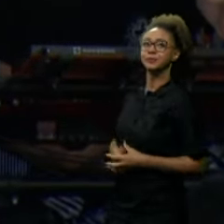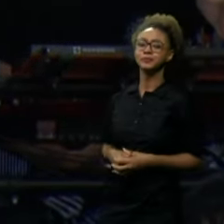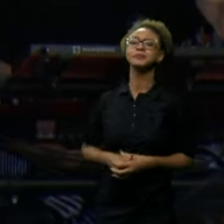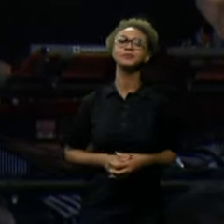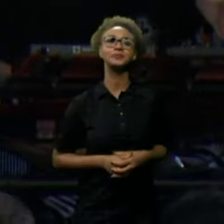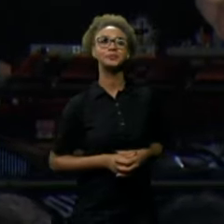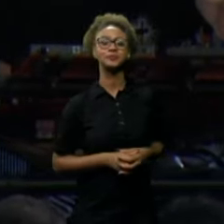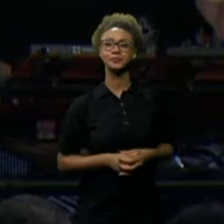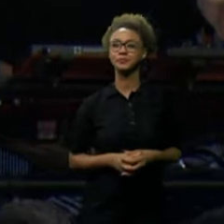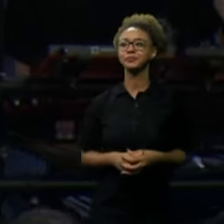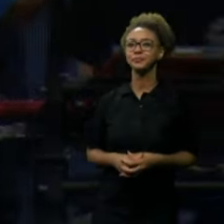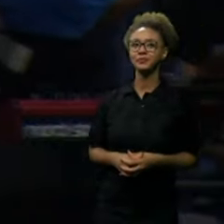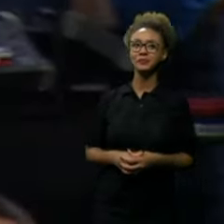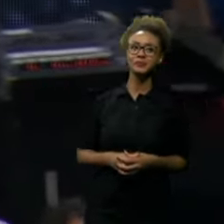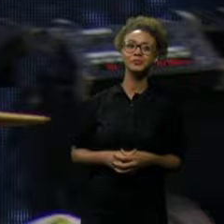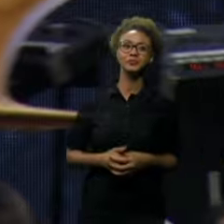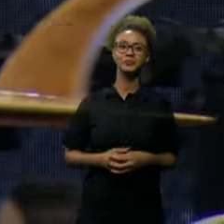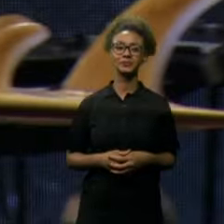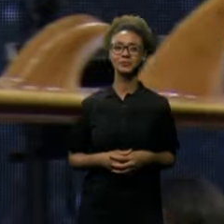espaço aí isso